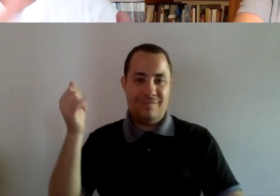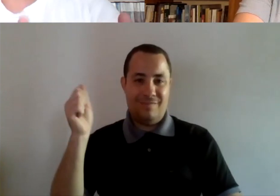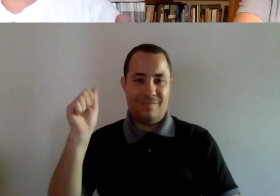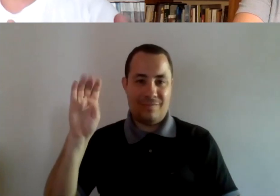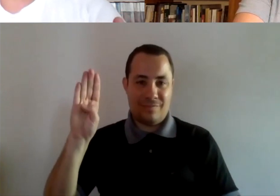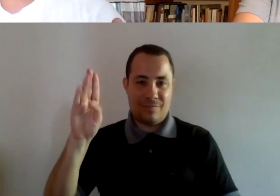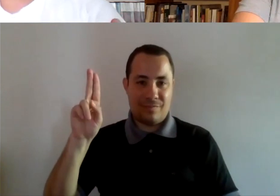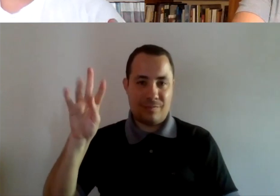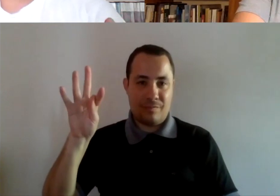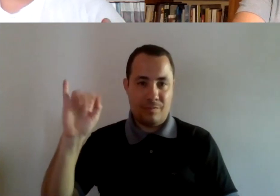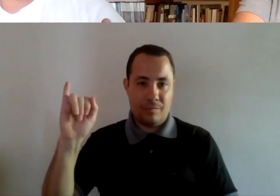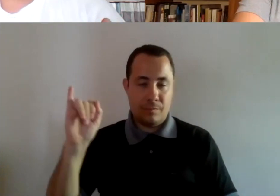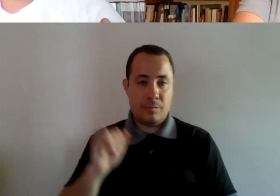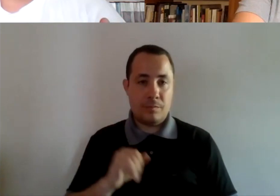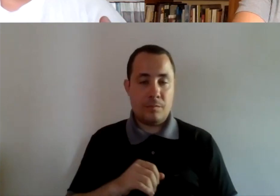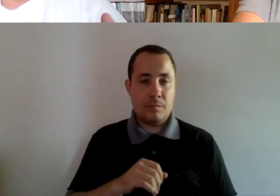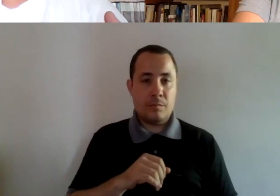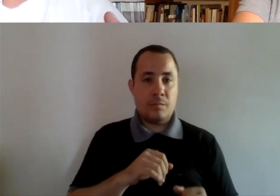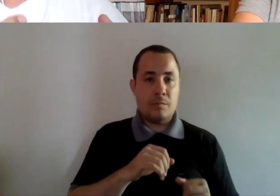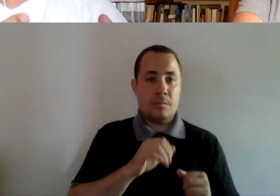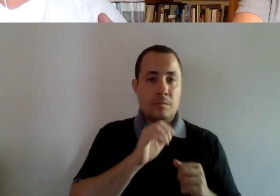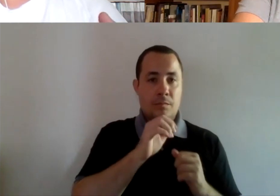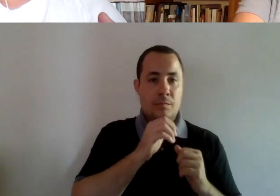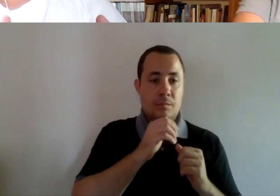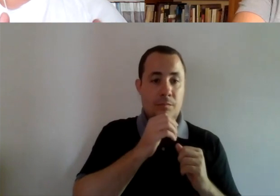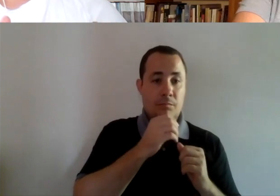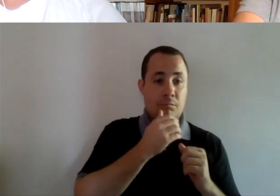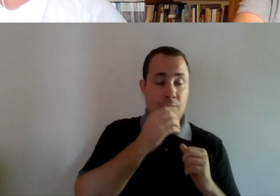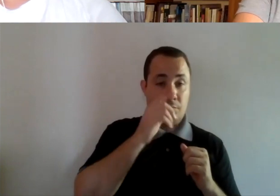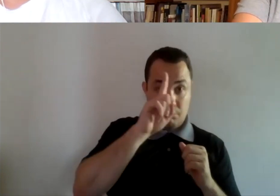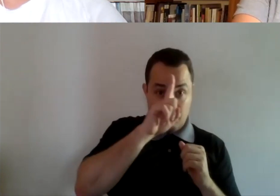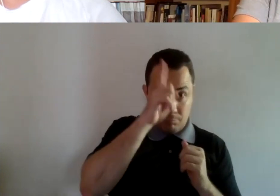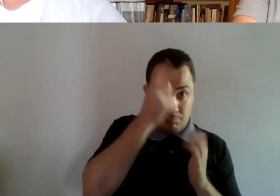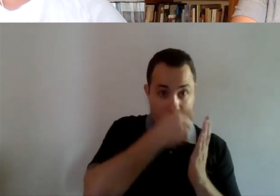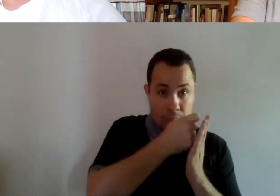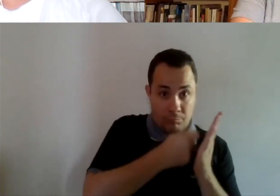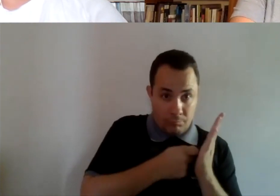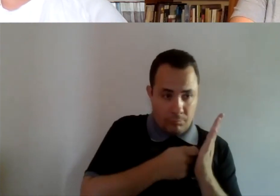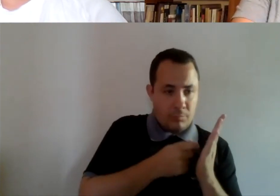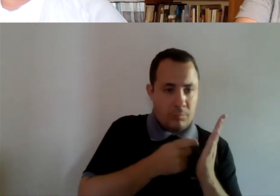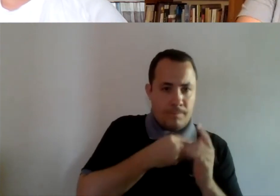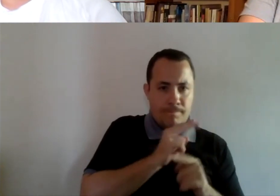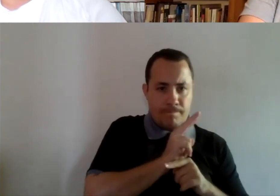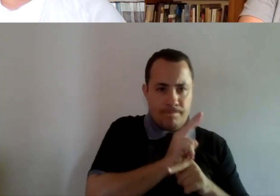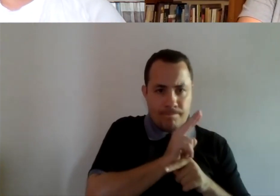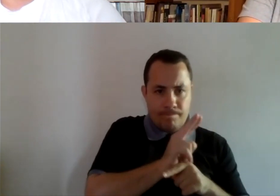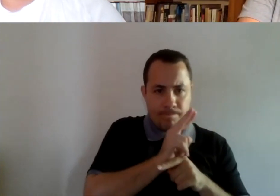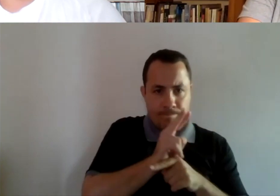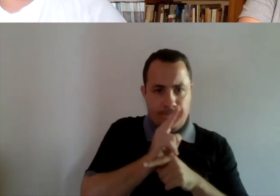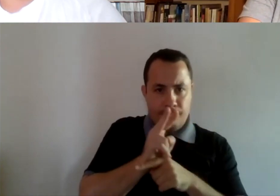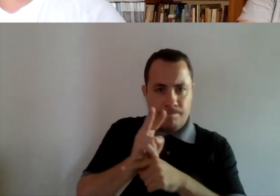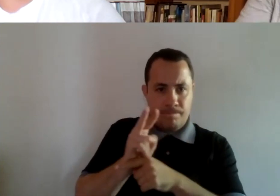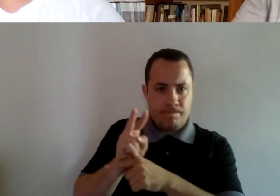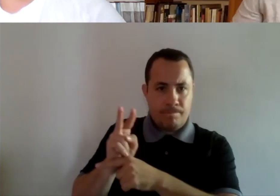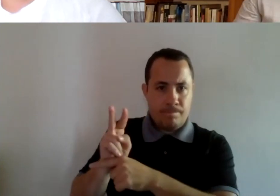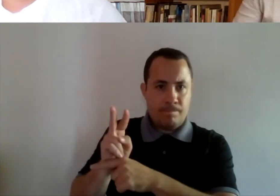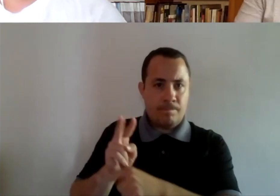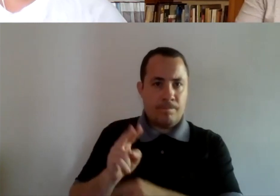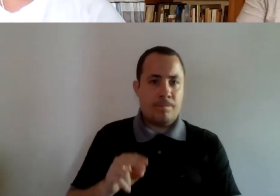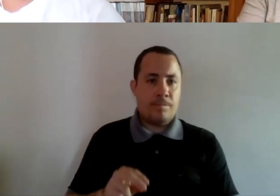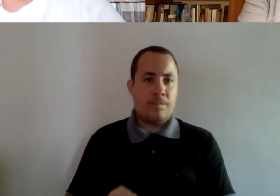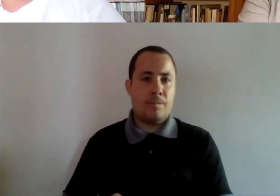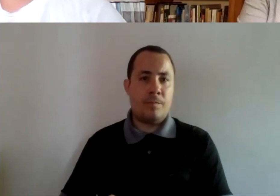caminho, ele mesmo fez o caminho do livro. Maílson Furtado, a gente esqueceu de falar o nome do autor. Maílson Furtado.